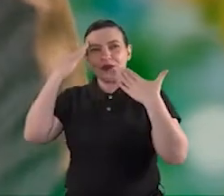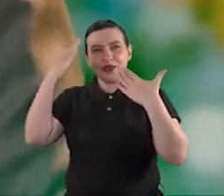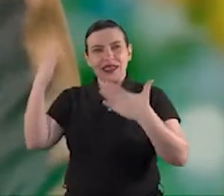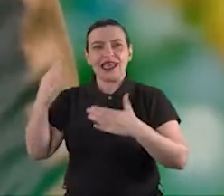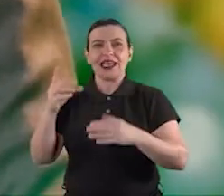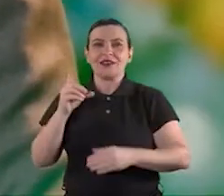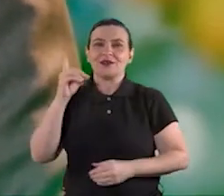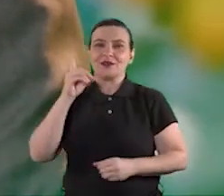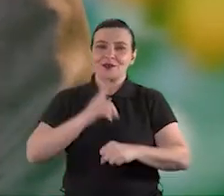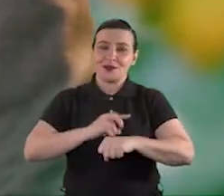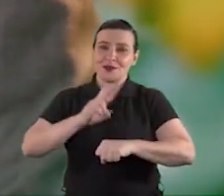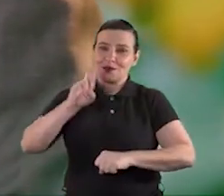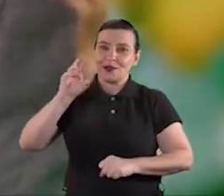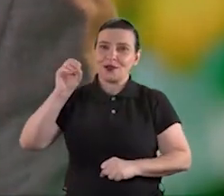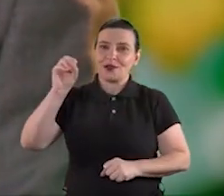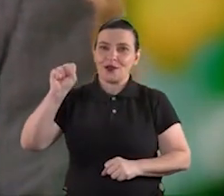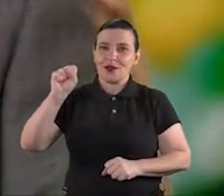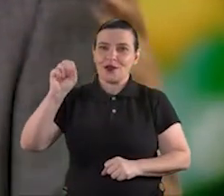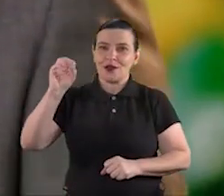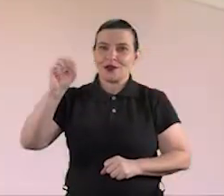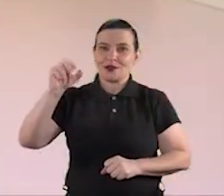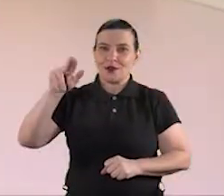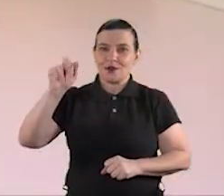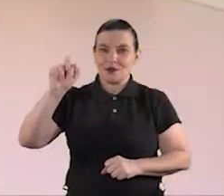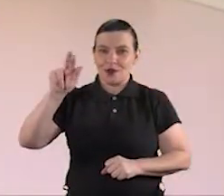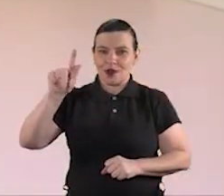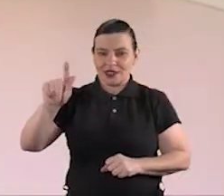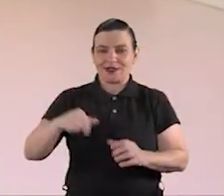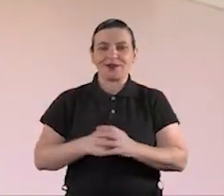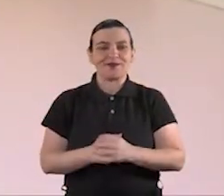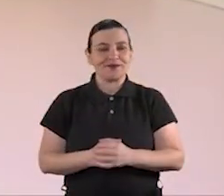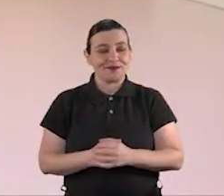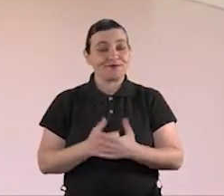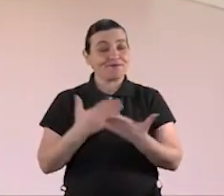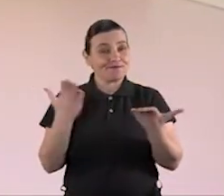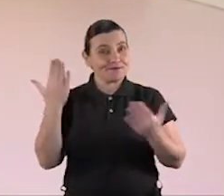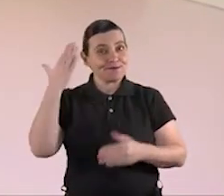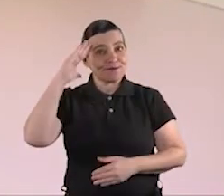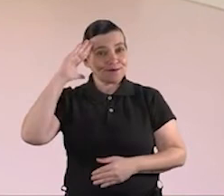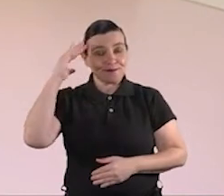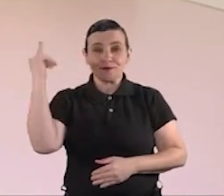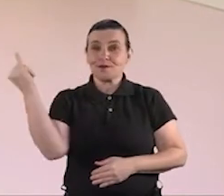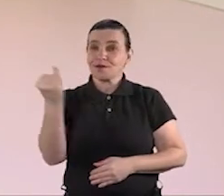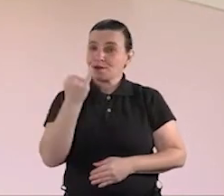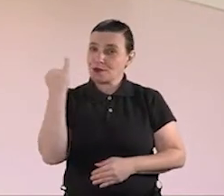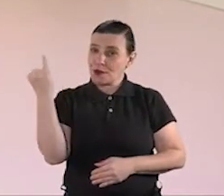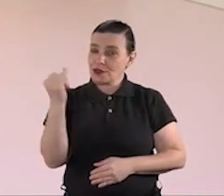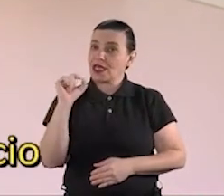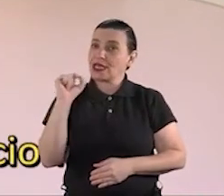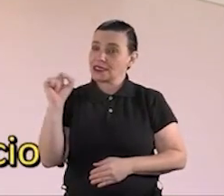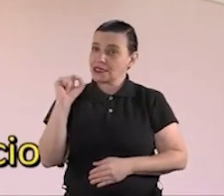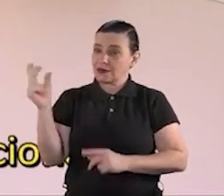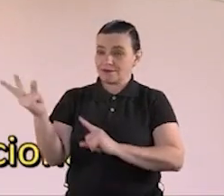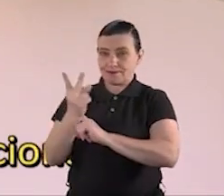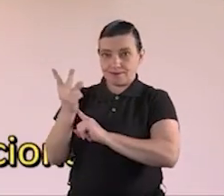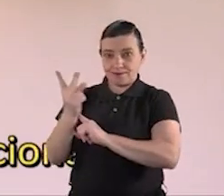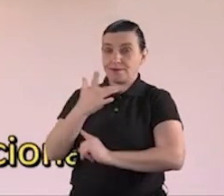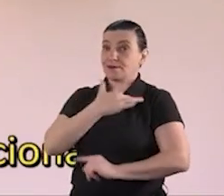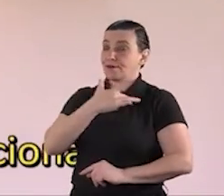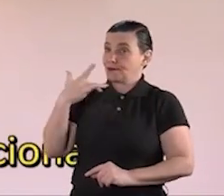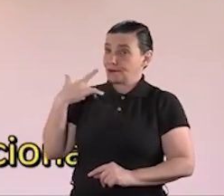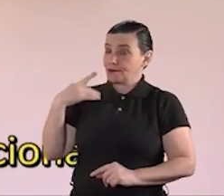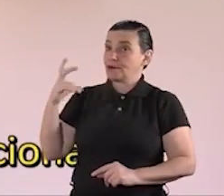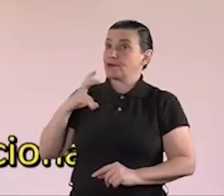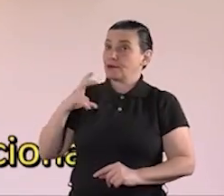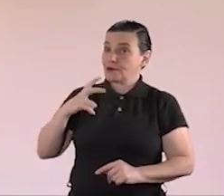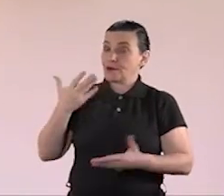House got torque quer um prazer trabalhar com você e ter você conosco embora todos entendamos a importância da imunidade em nossa própria saúde